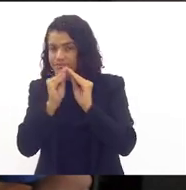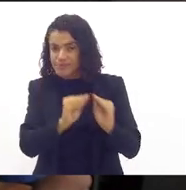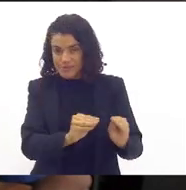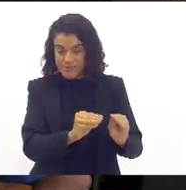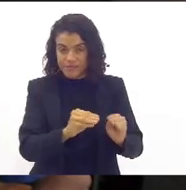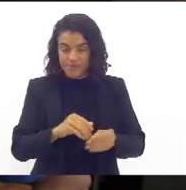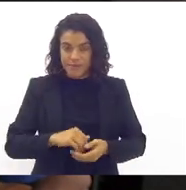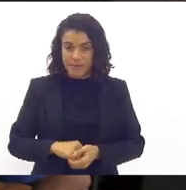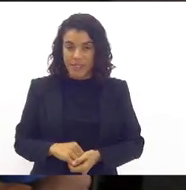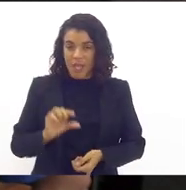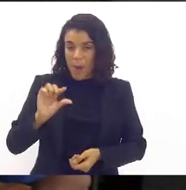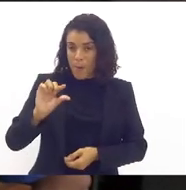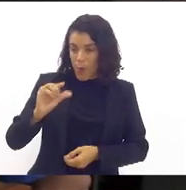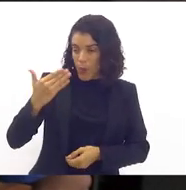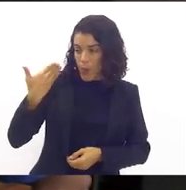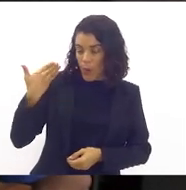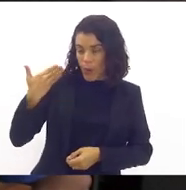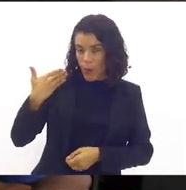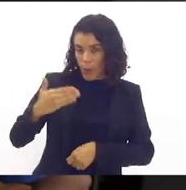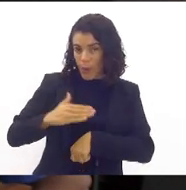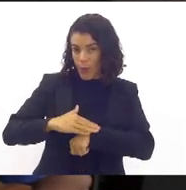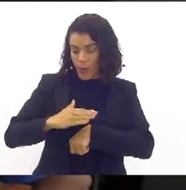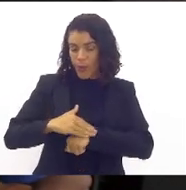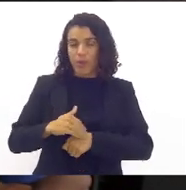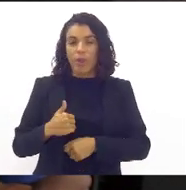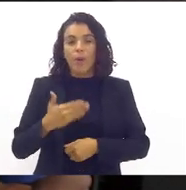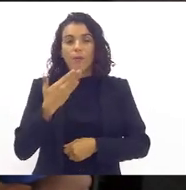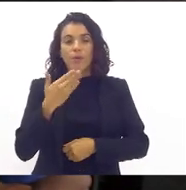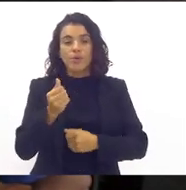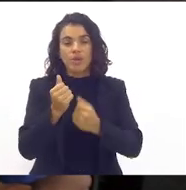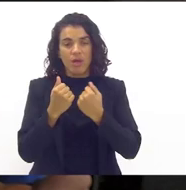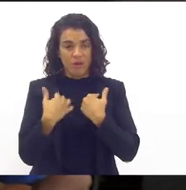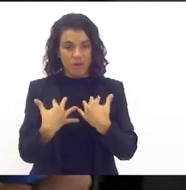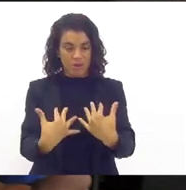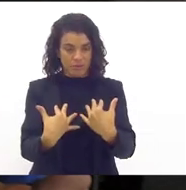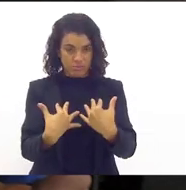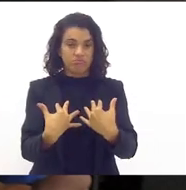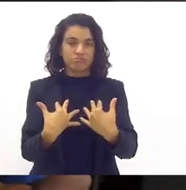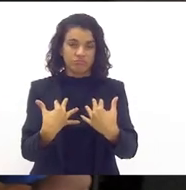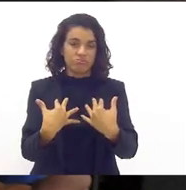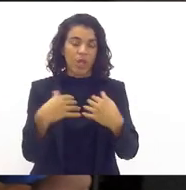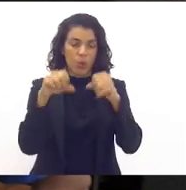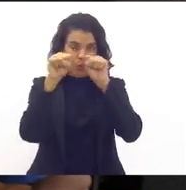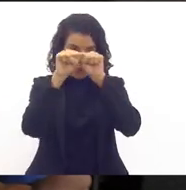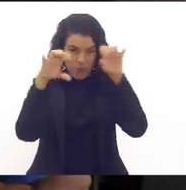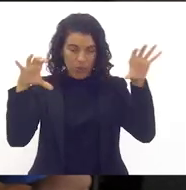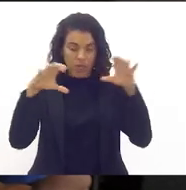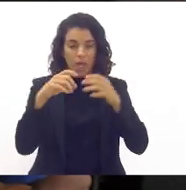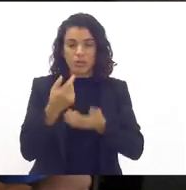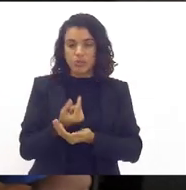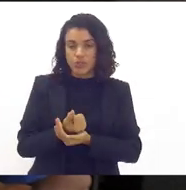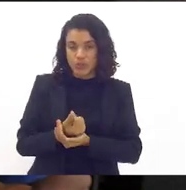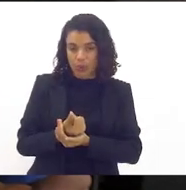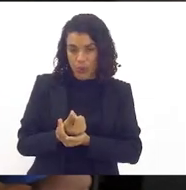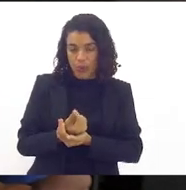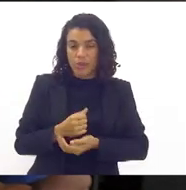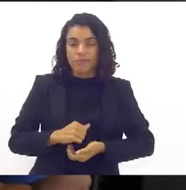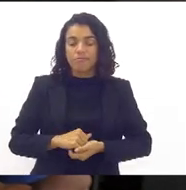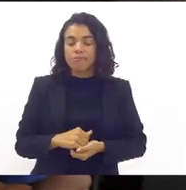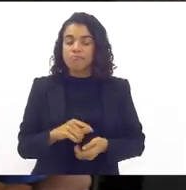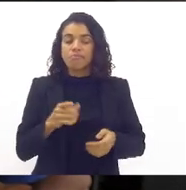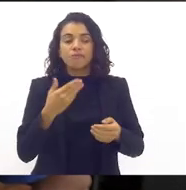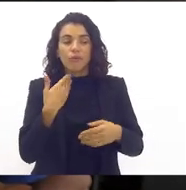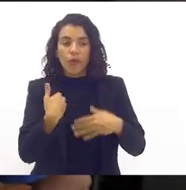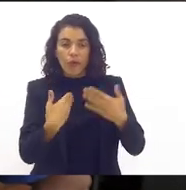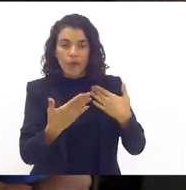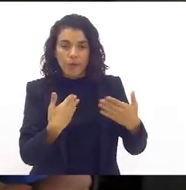E, recentemente, eu pedi uma audiência ao presidente do Tribunal de Contas e disse a ele o seguinte, ó,